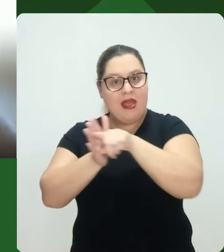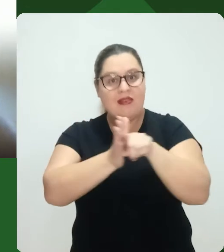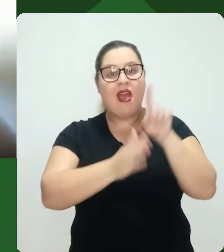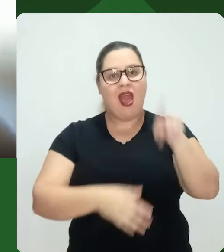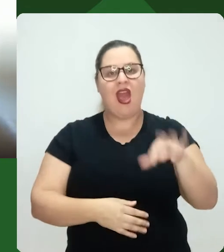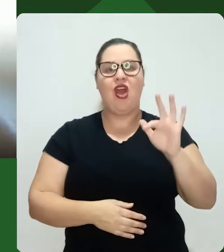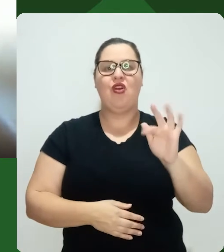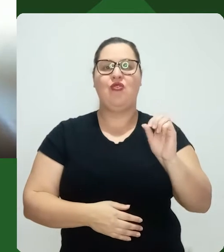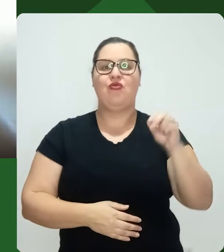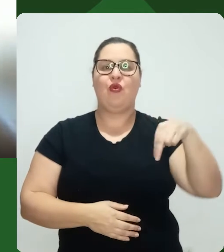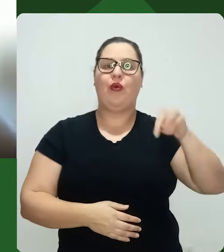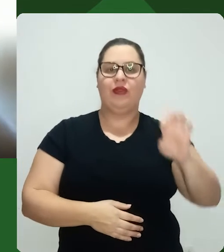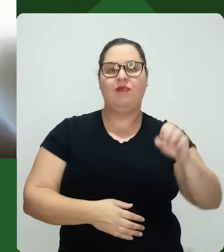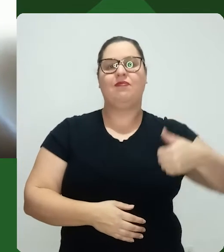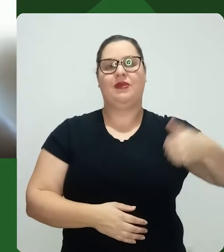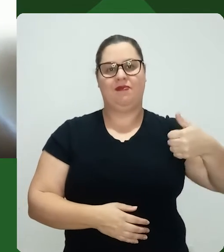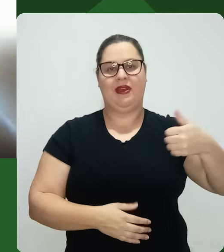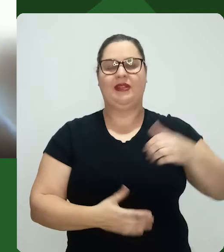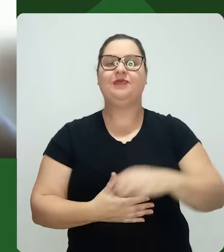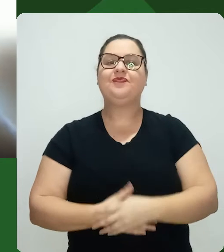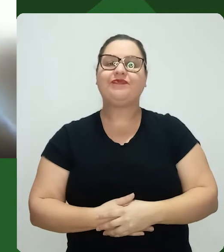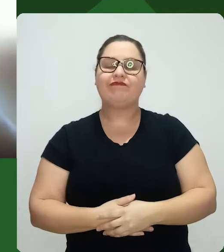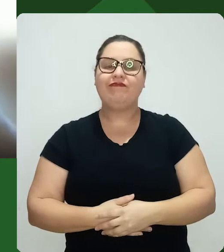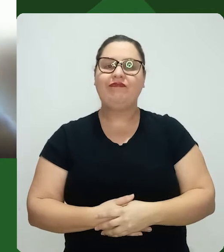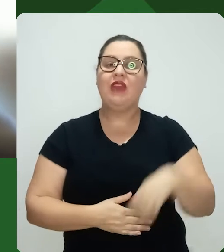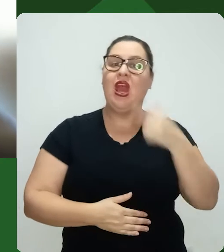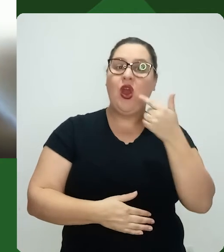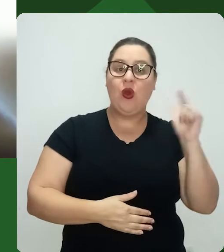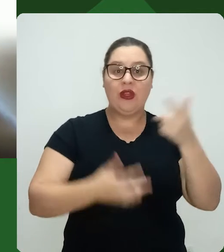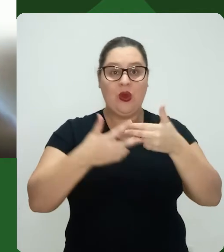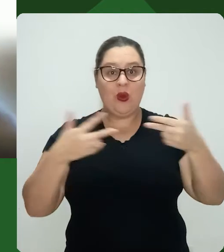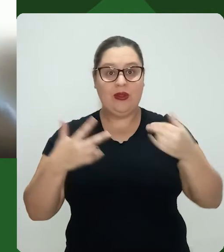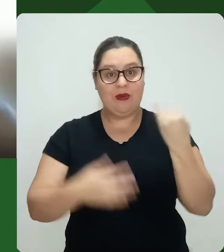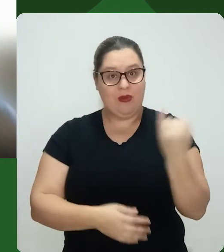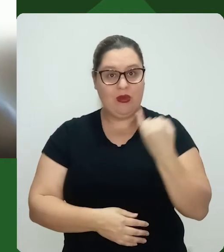fonte histórica primária, ali com aquela receita, certo?